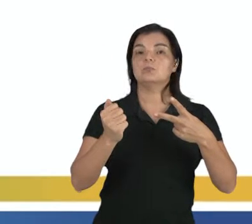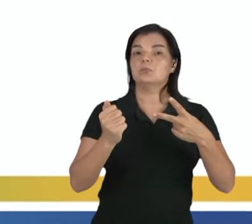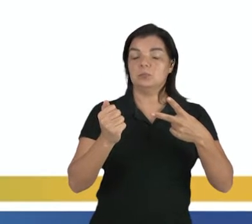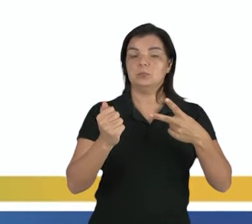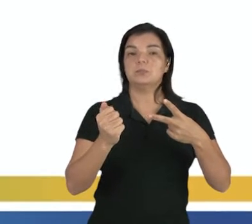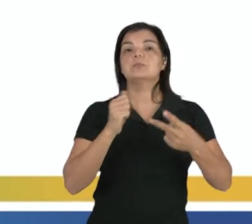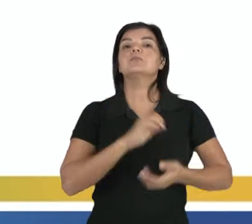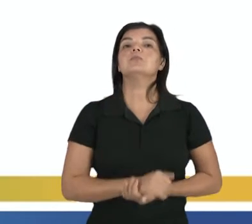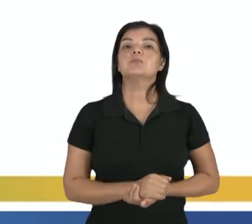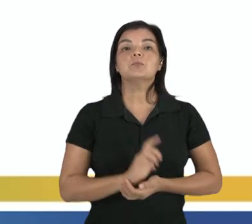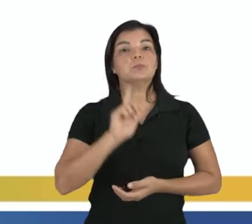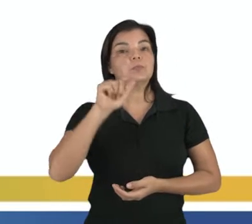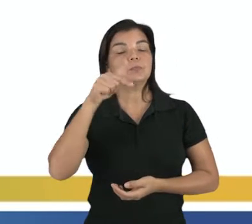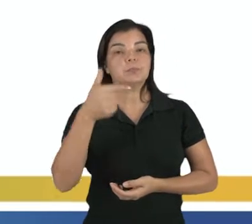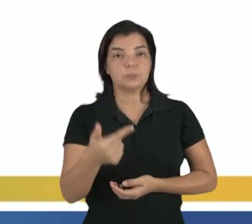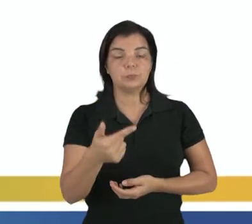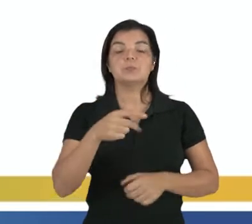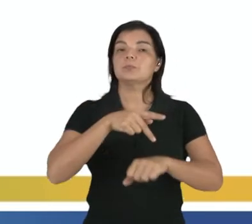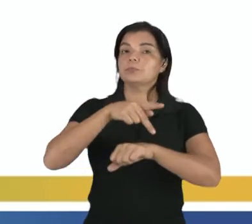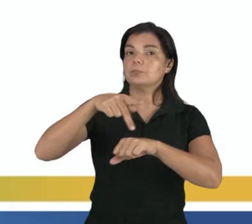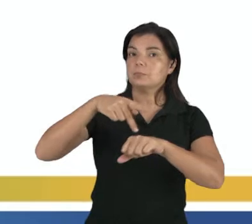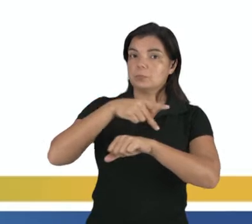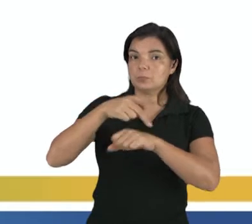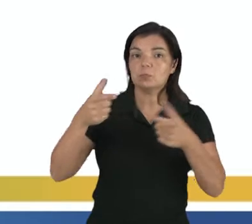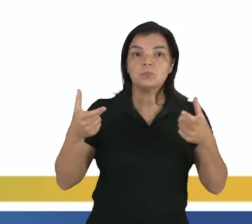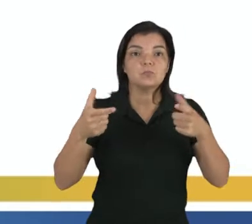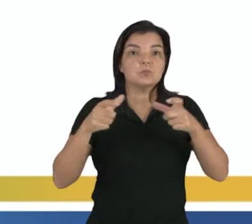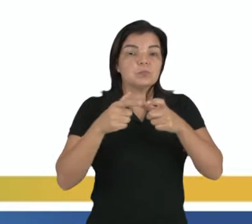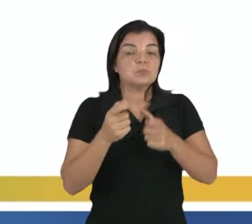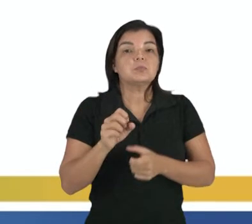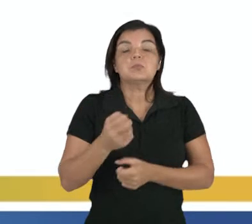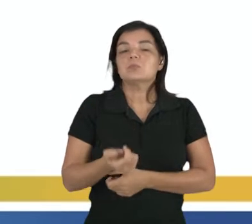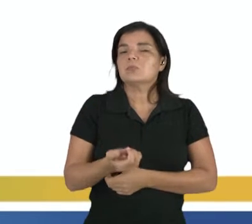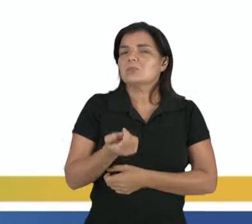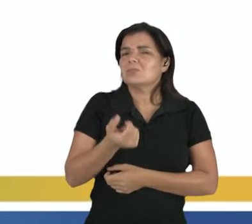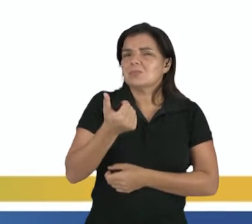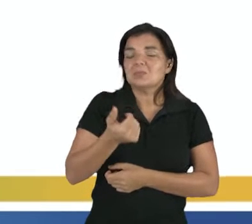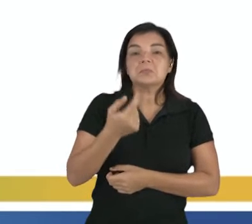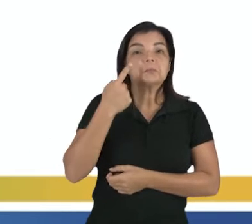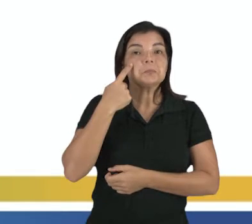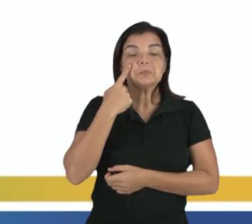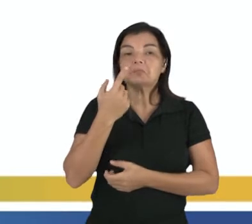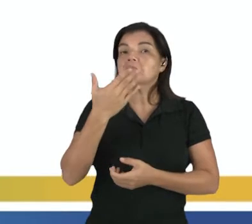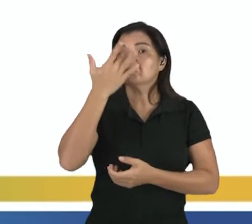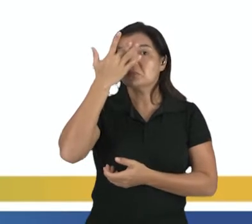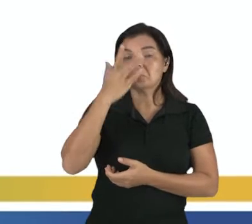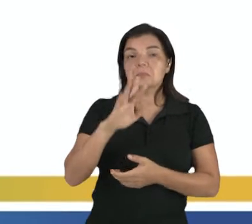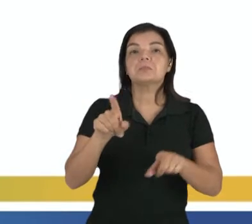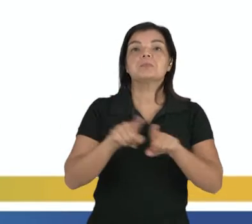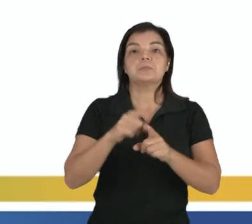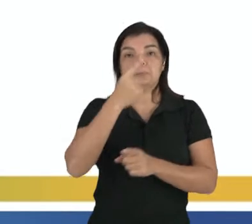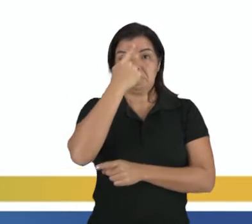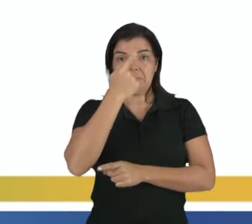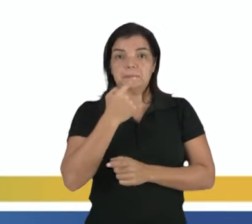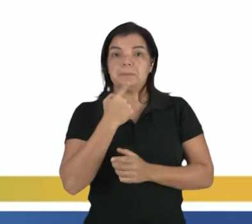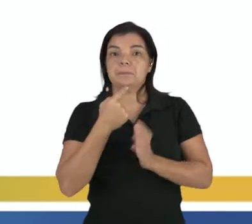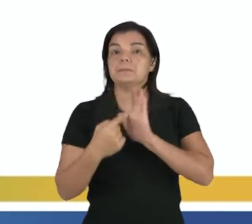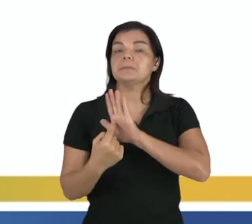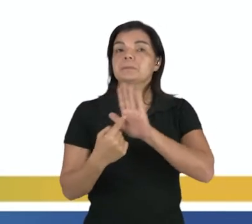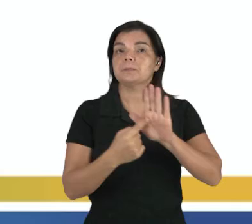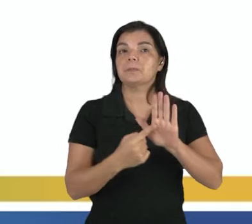estão na África. Os outros são países muito pequenos em quais a gente não ouve falar. Eu coloquei na imagem para